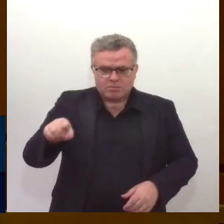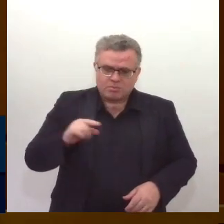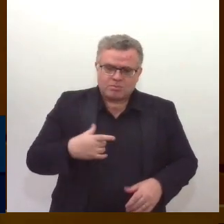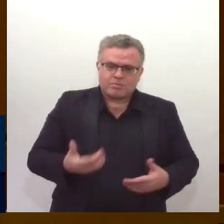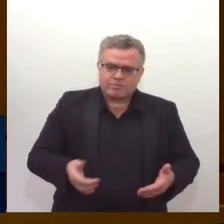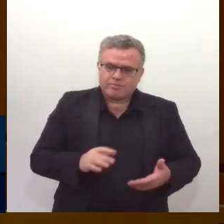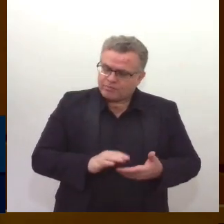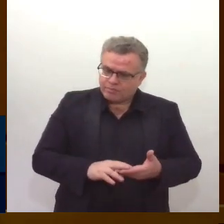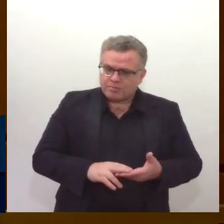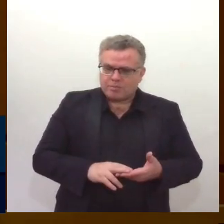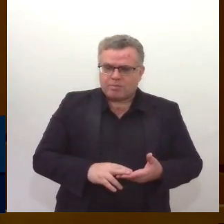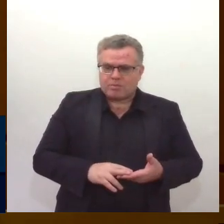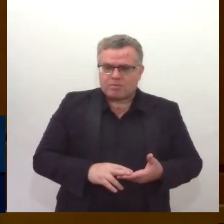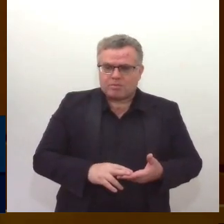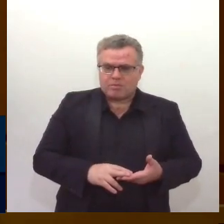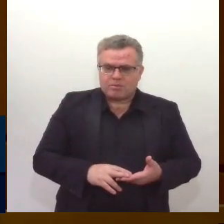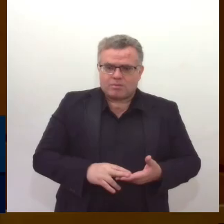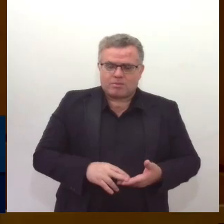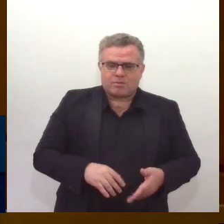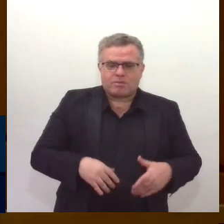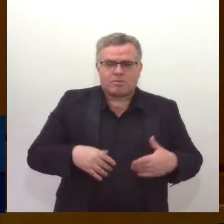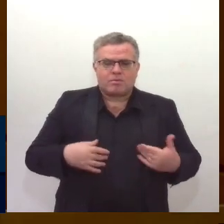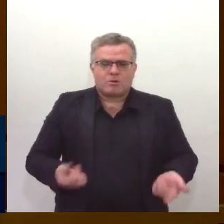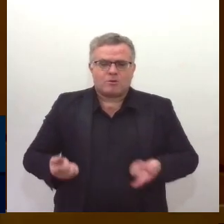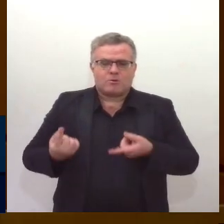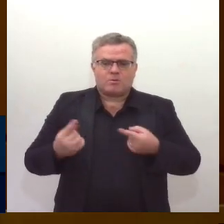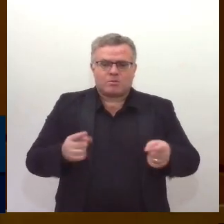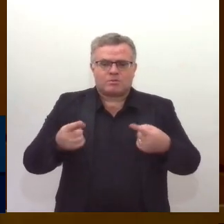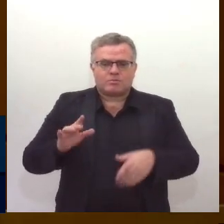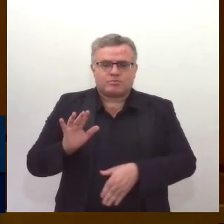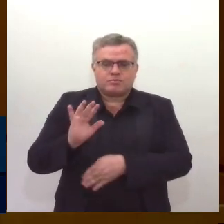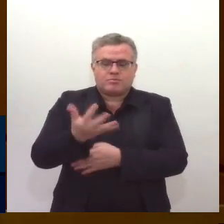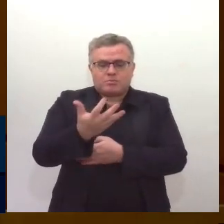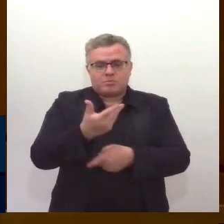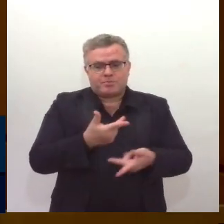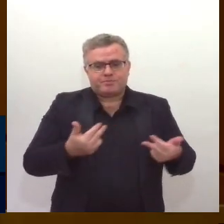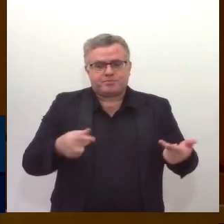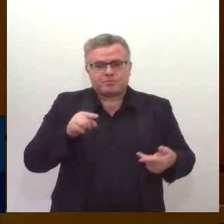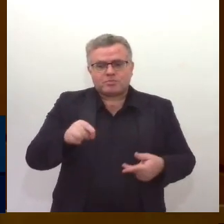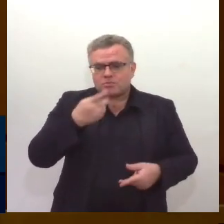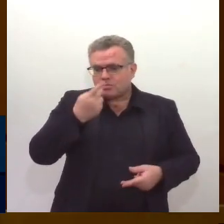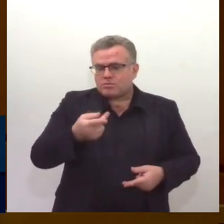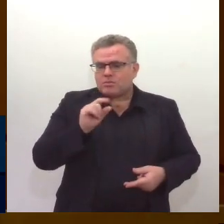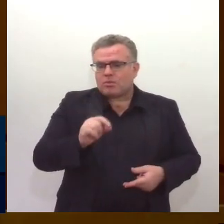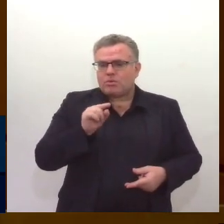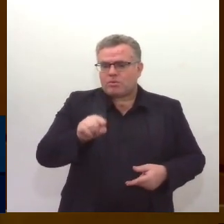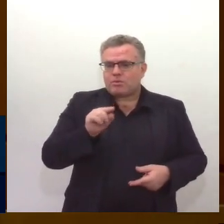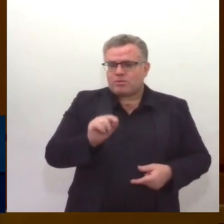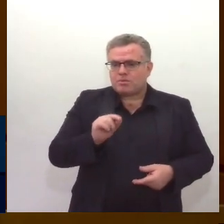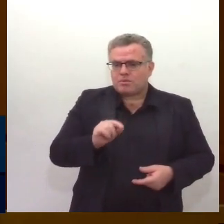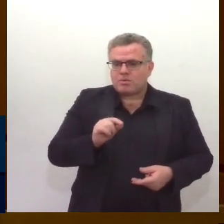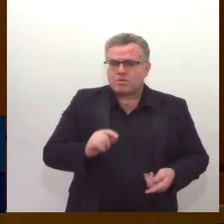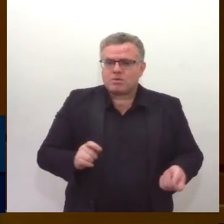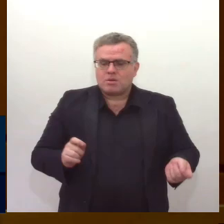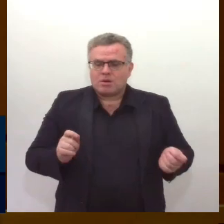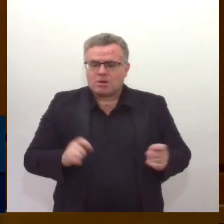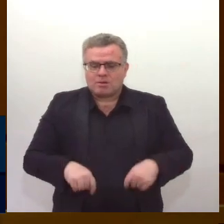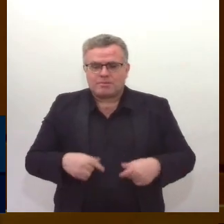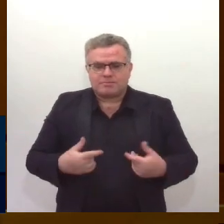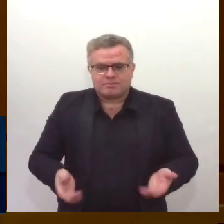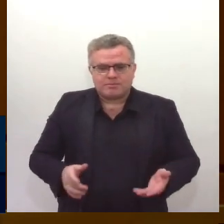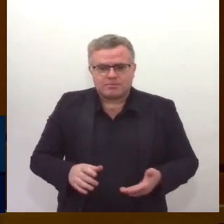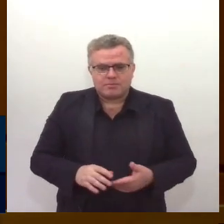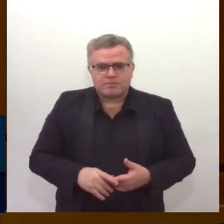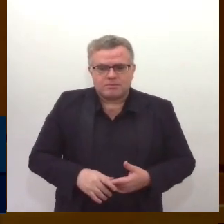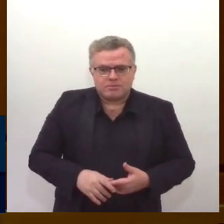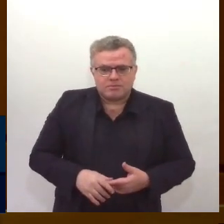o nosso meio ambiente, porque as falas desse, né, que chegou... O poder, ele já disse muito